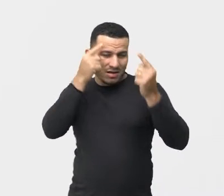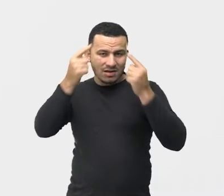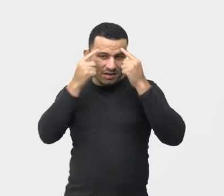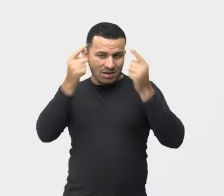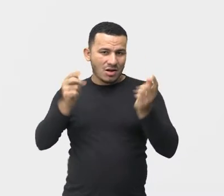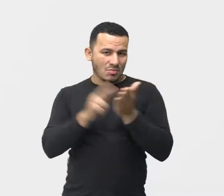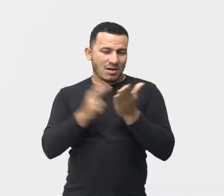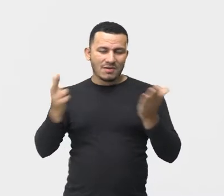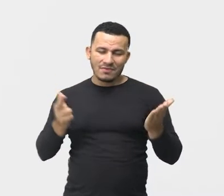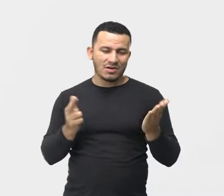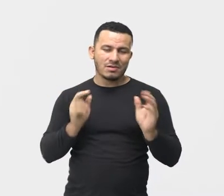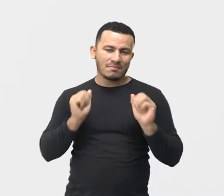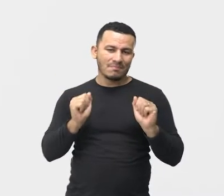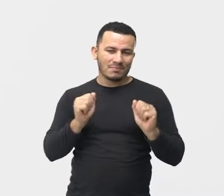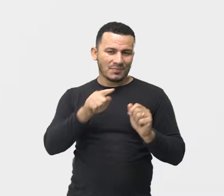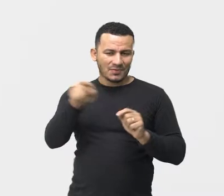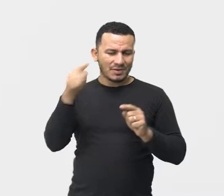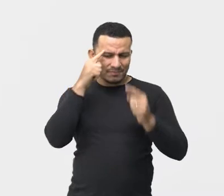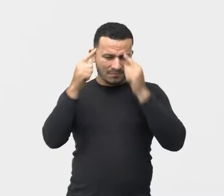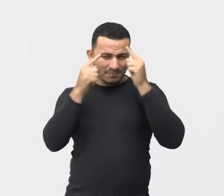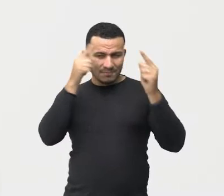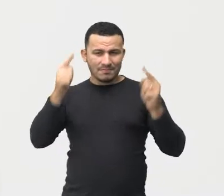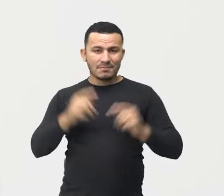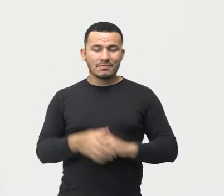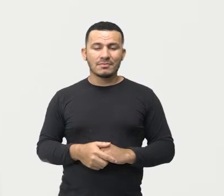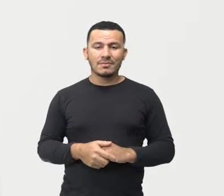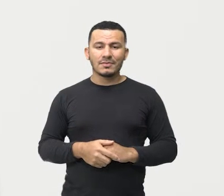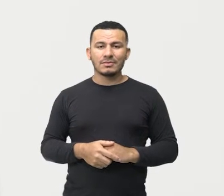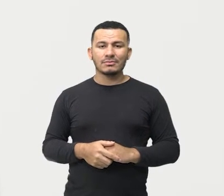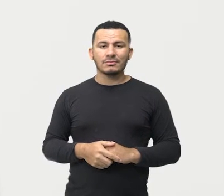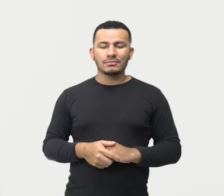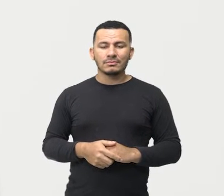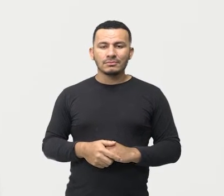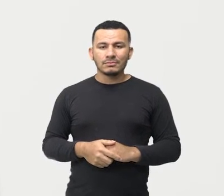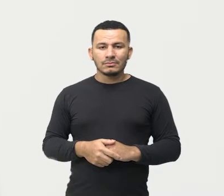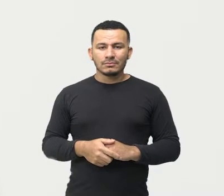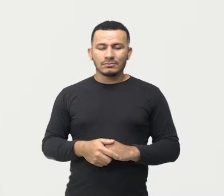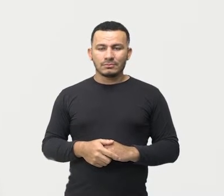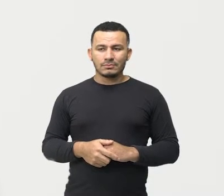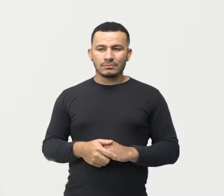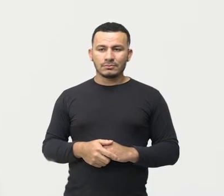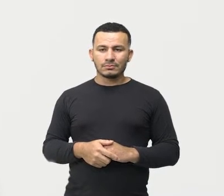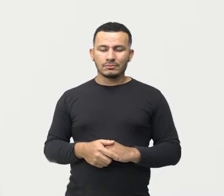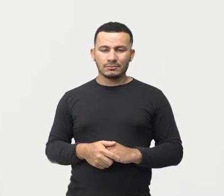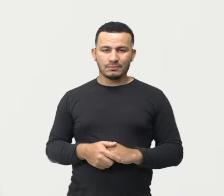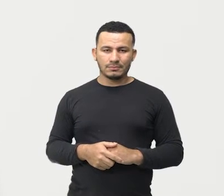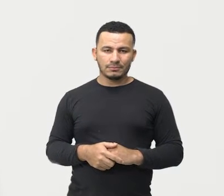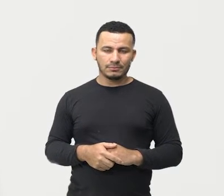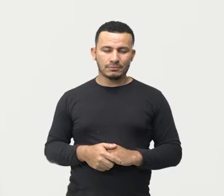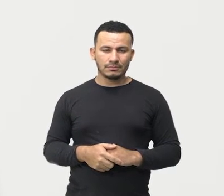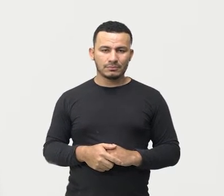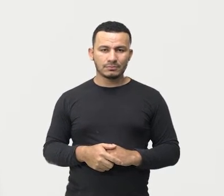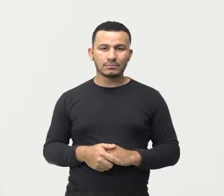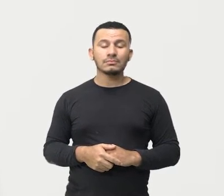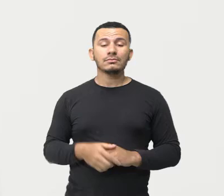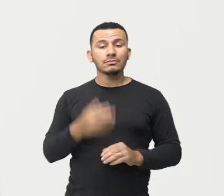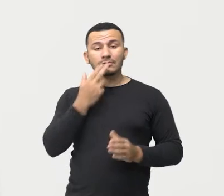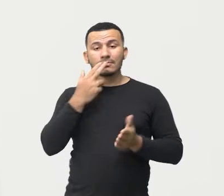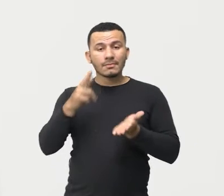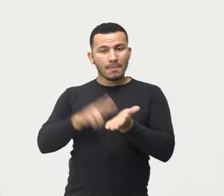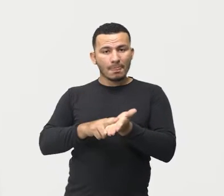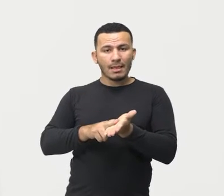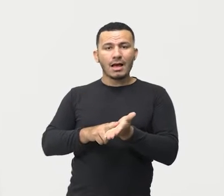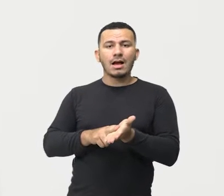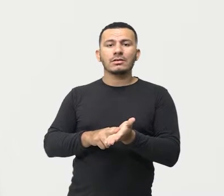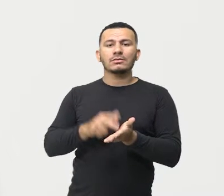essa revista que nós estaríamos escrevendo. Imaginem aí. Então, olhem só. Essa carta